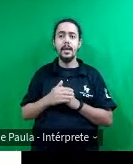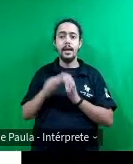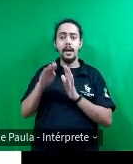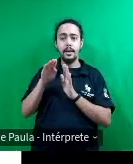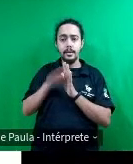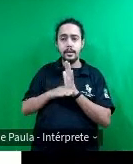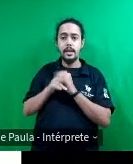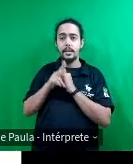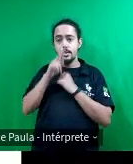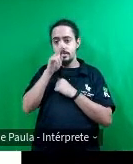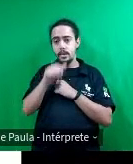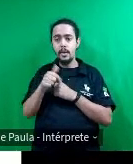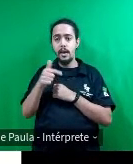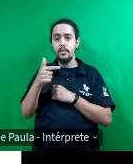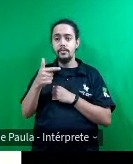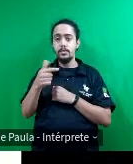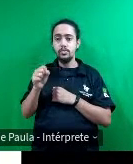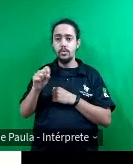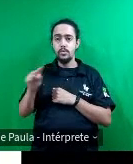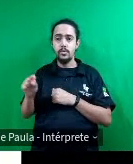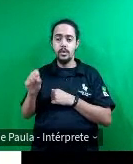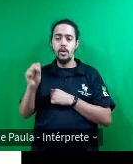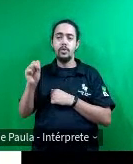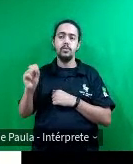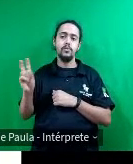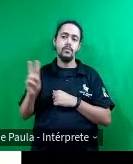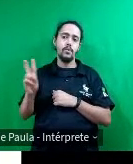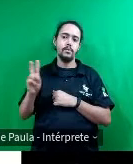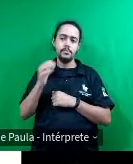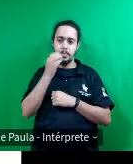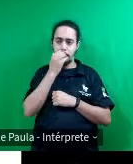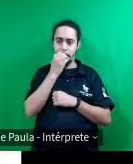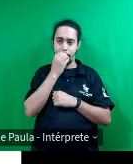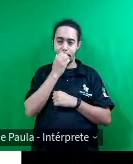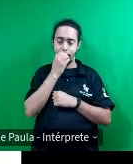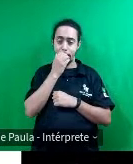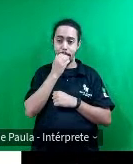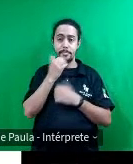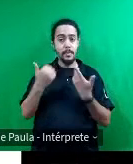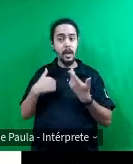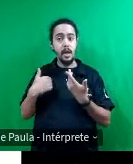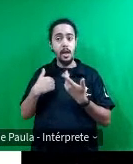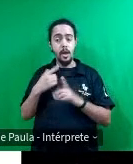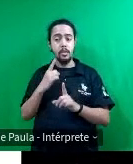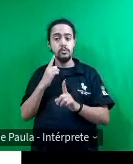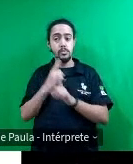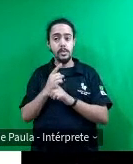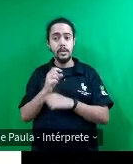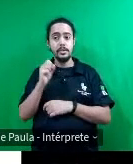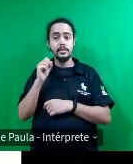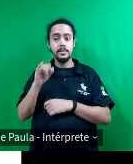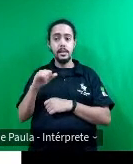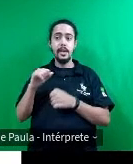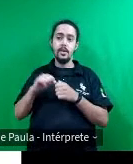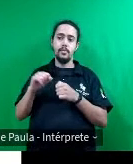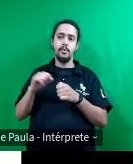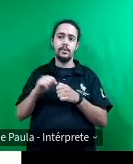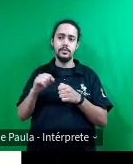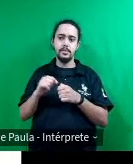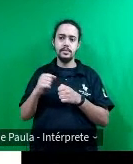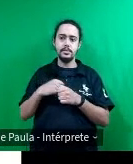28,8 volts. Então, eu descobri que se eu associar aqui os 2 em paralelo, gerar um